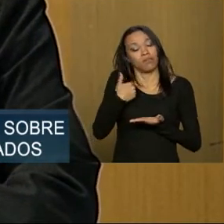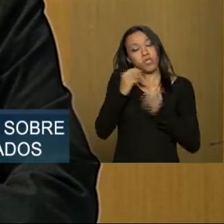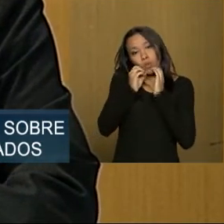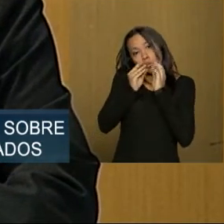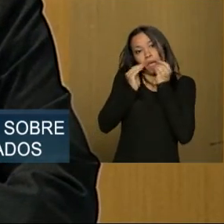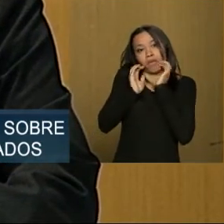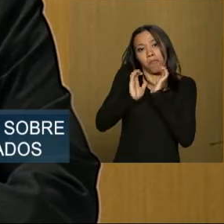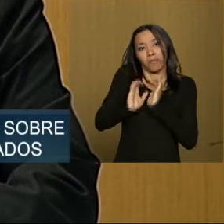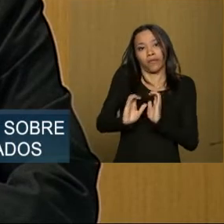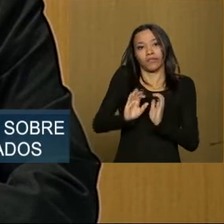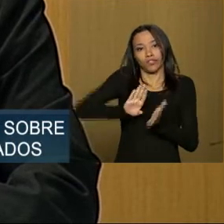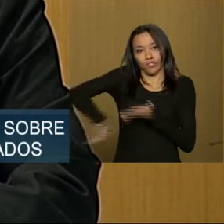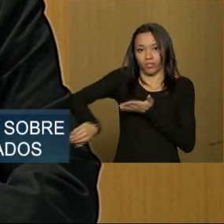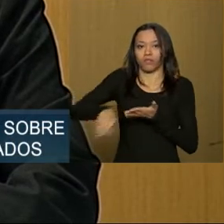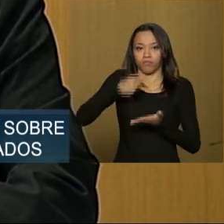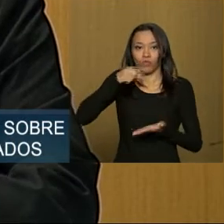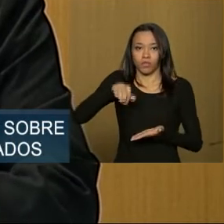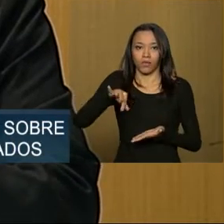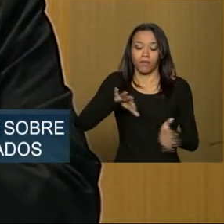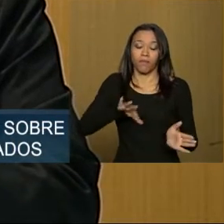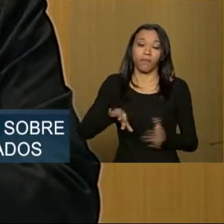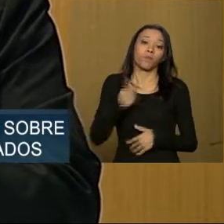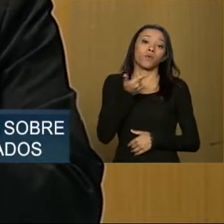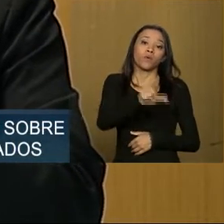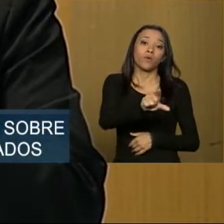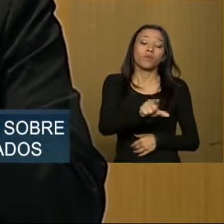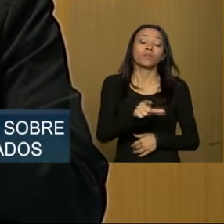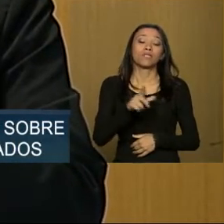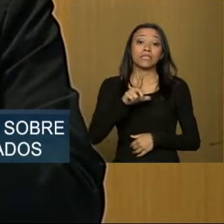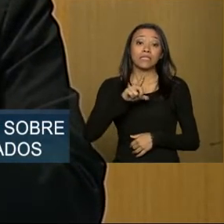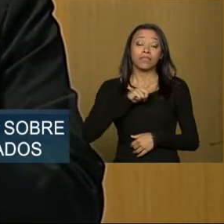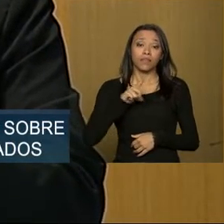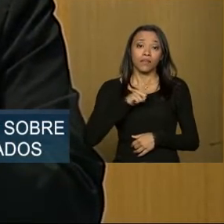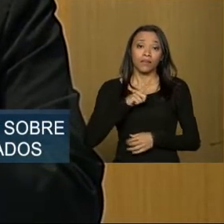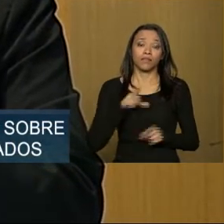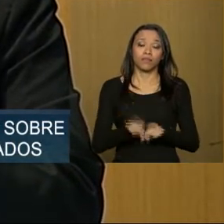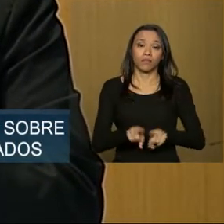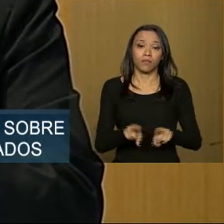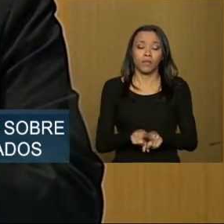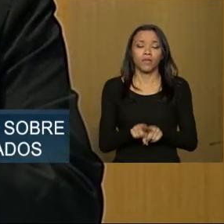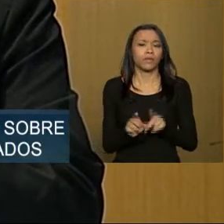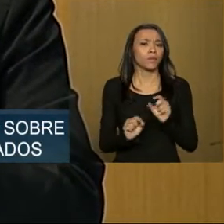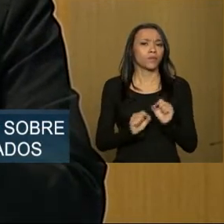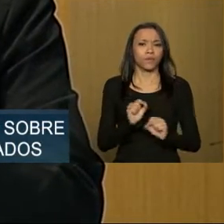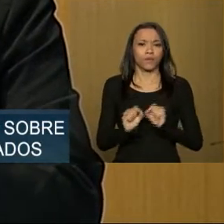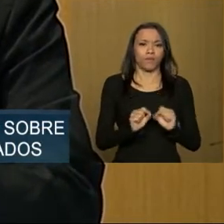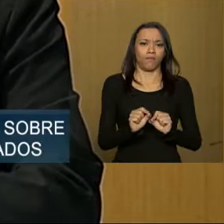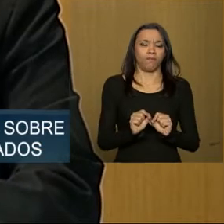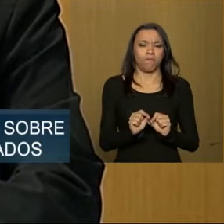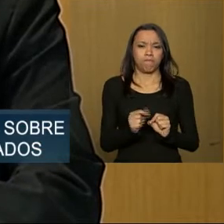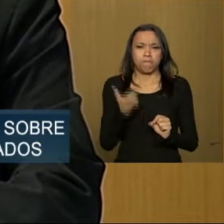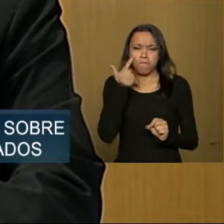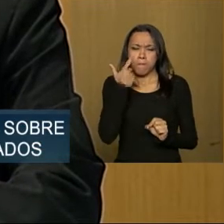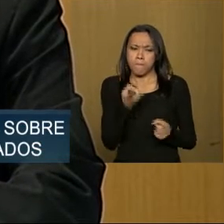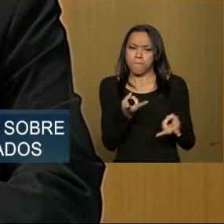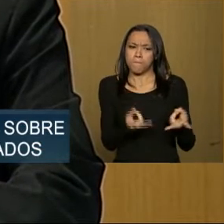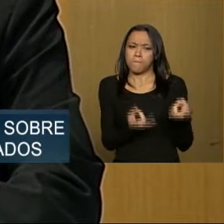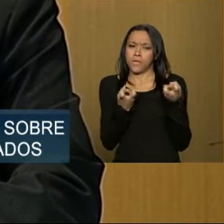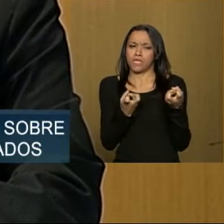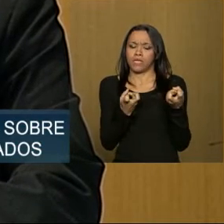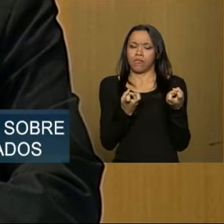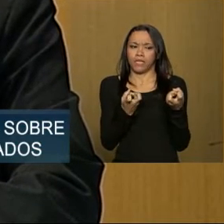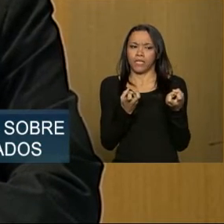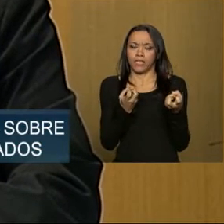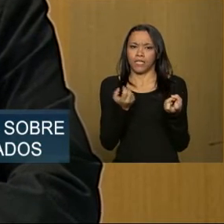reduzindo mesmo. Próximo. Existe também uma diferença do consumo elevado, dessa percepção do consumo elevado